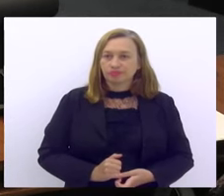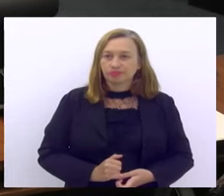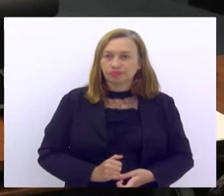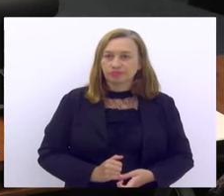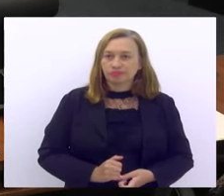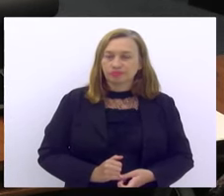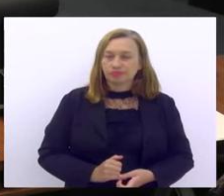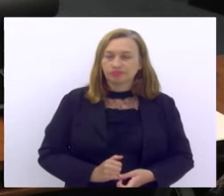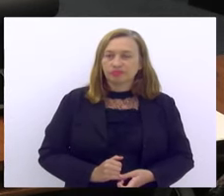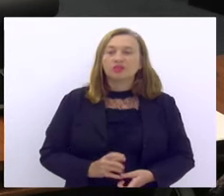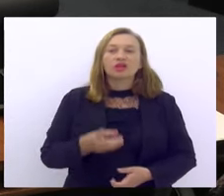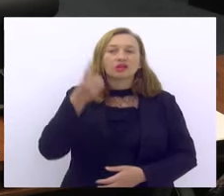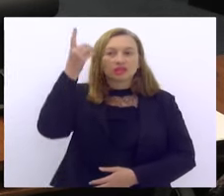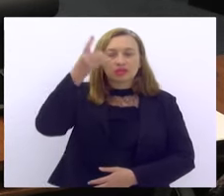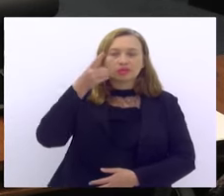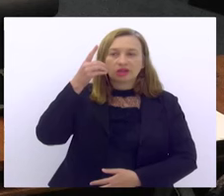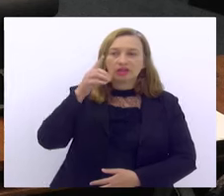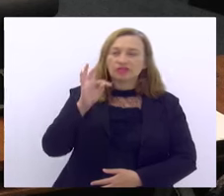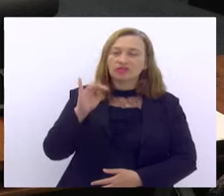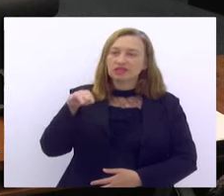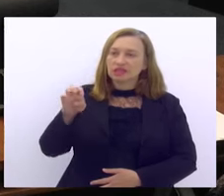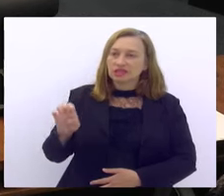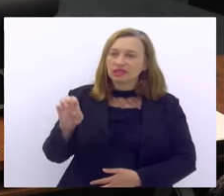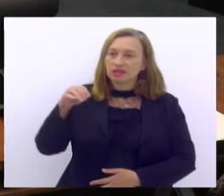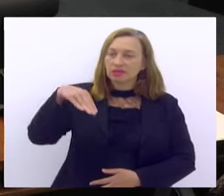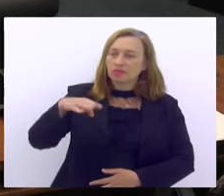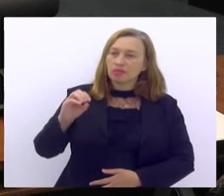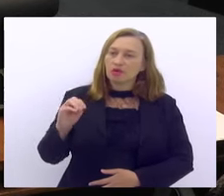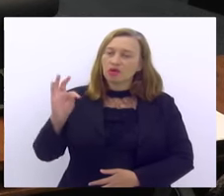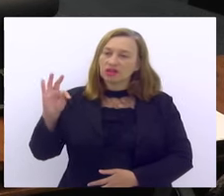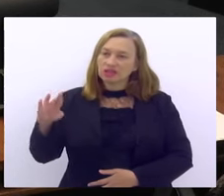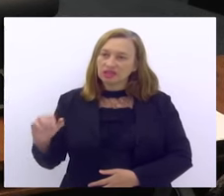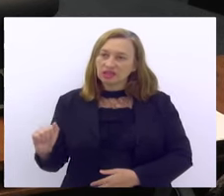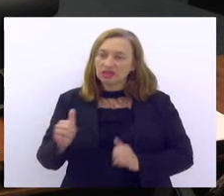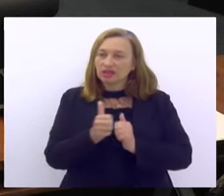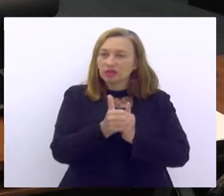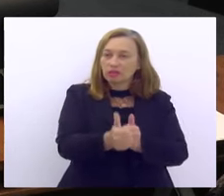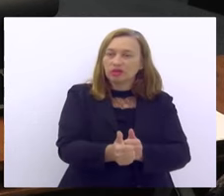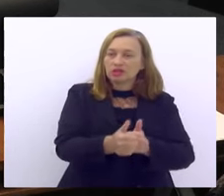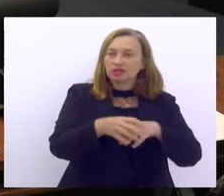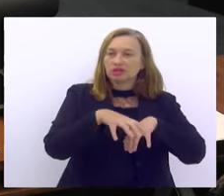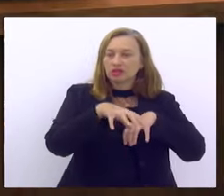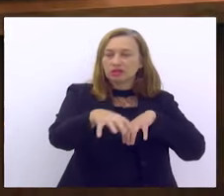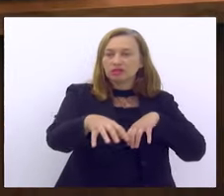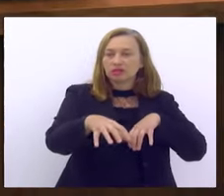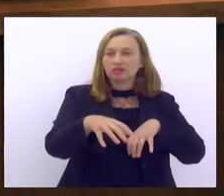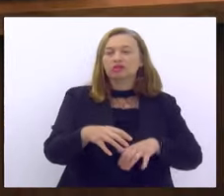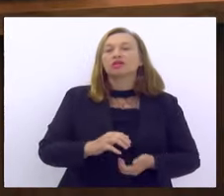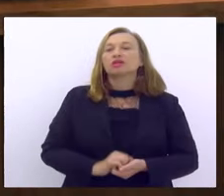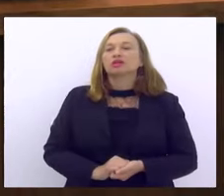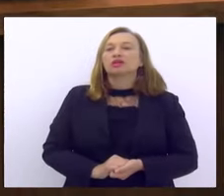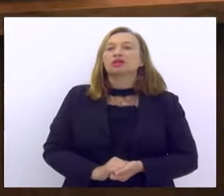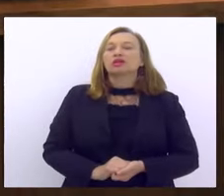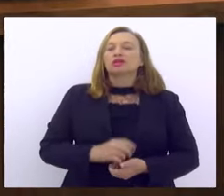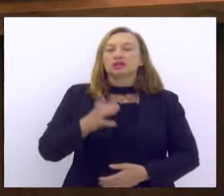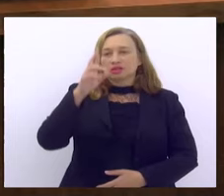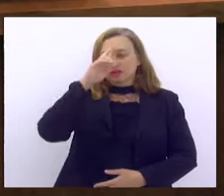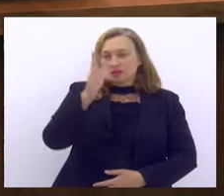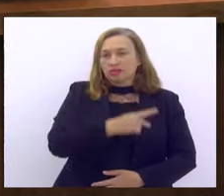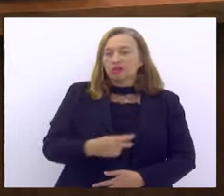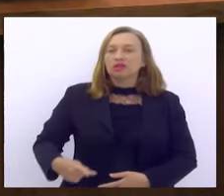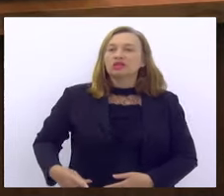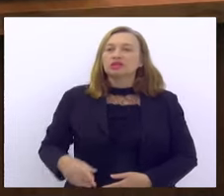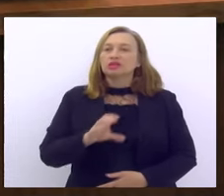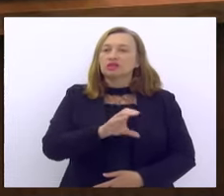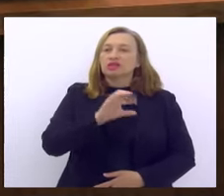Saudar a deputada Franciane Mota, em modo remoto, aqui acompanhando desde o início da sessão. Senhora presidente, o parecer da CCJ